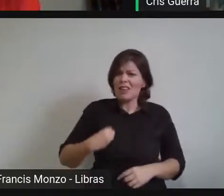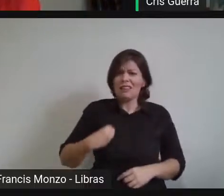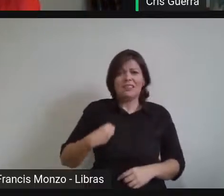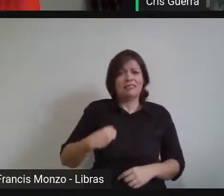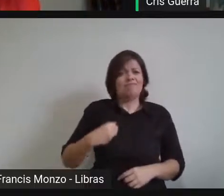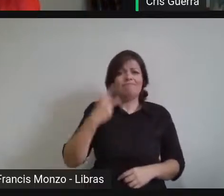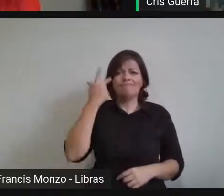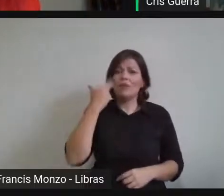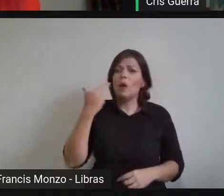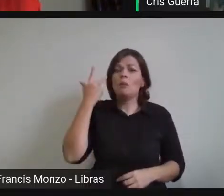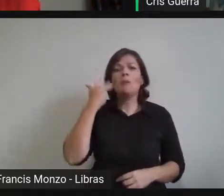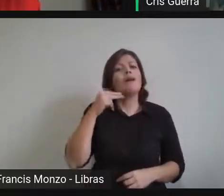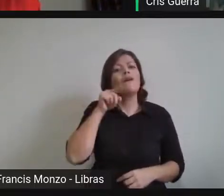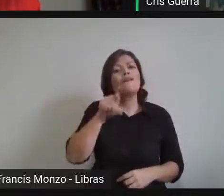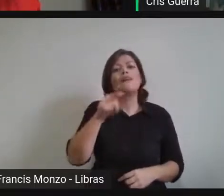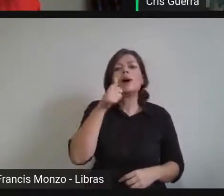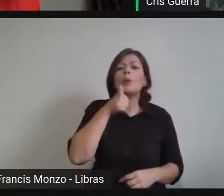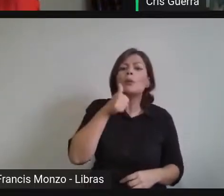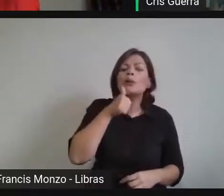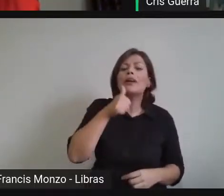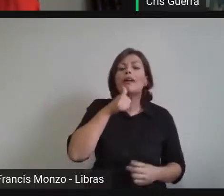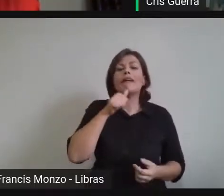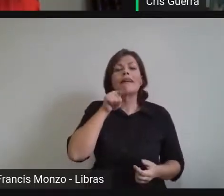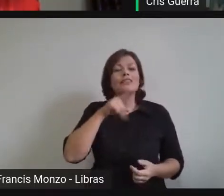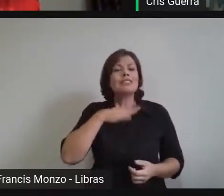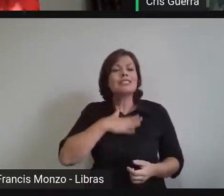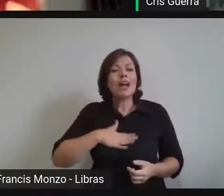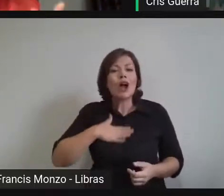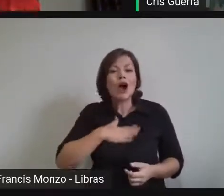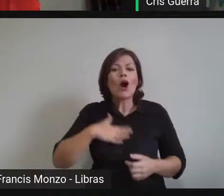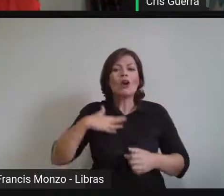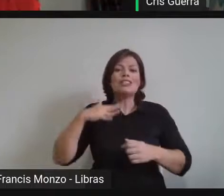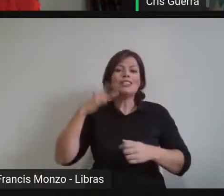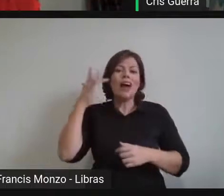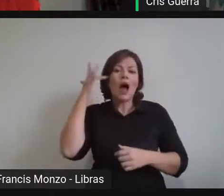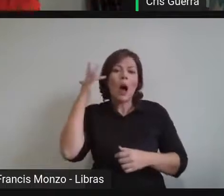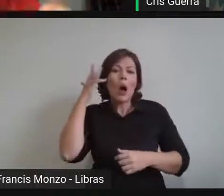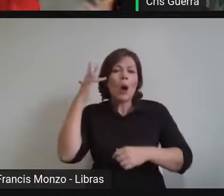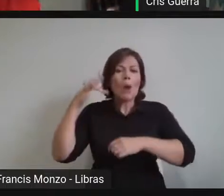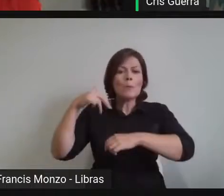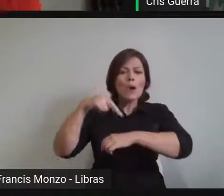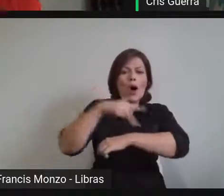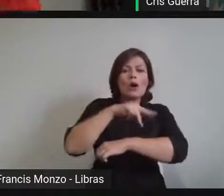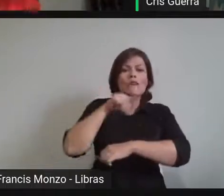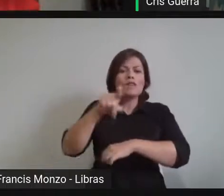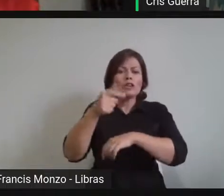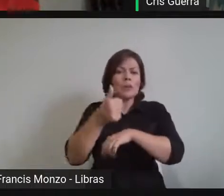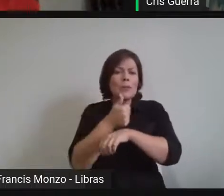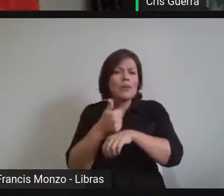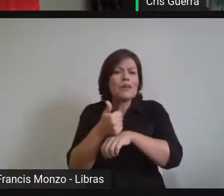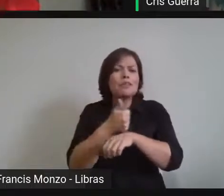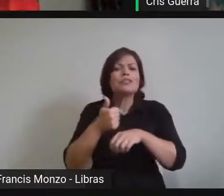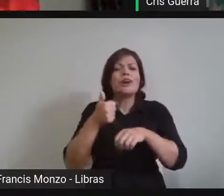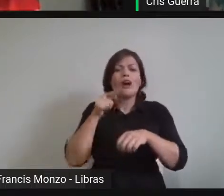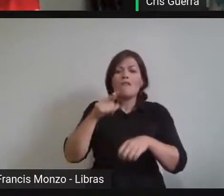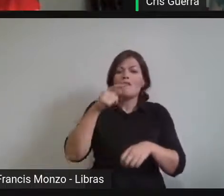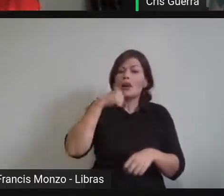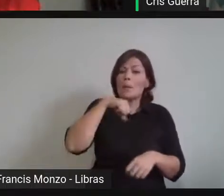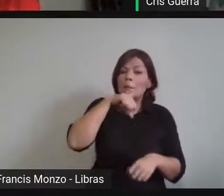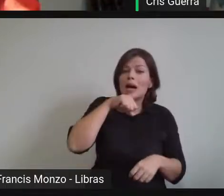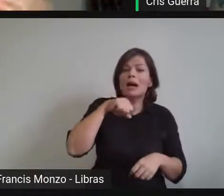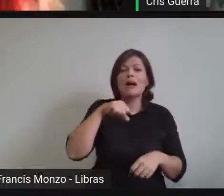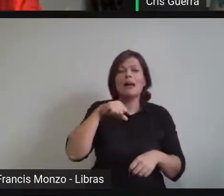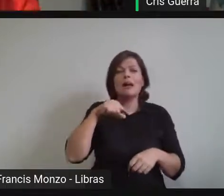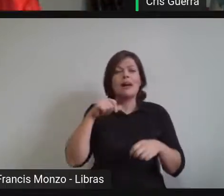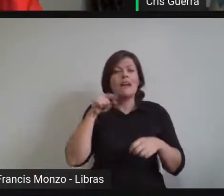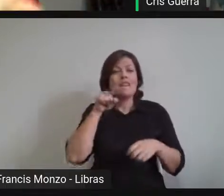pessoa que gosta da moda como uma aliada, é uma profissional, é mãe, é namorada,